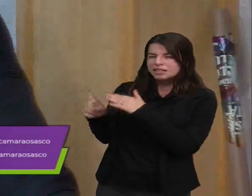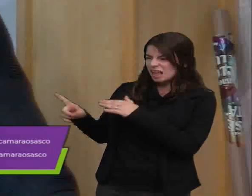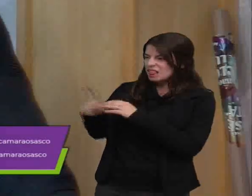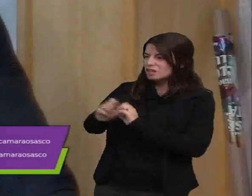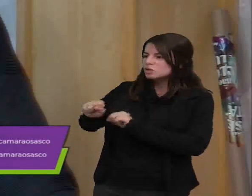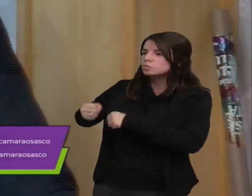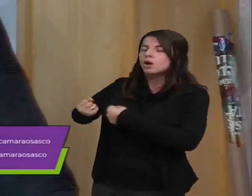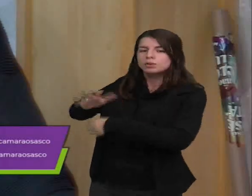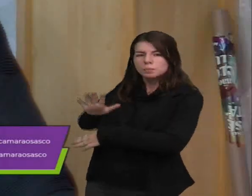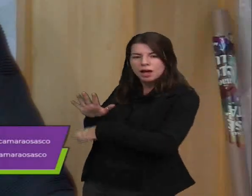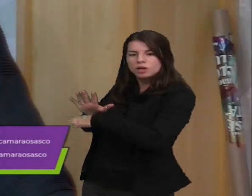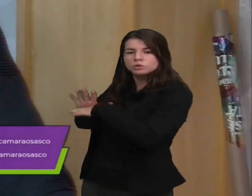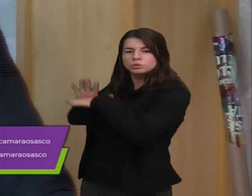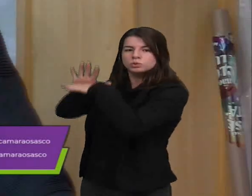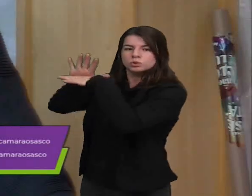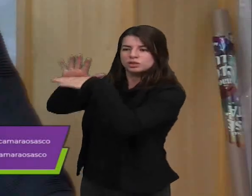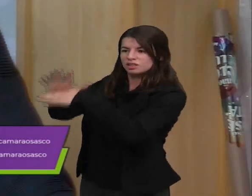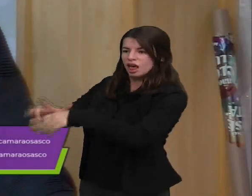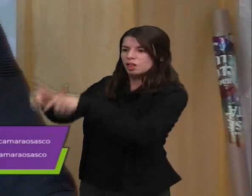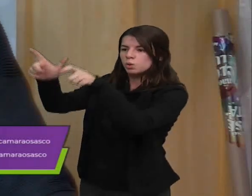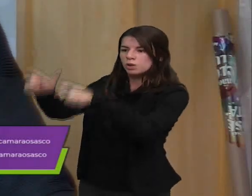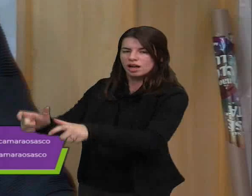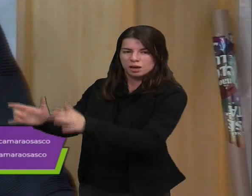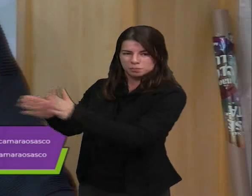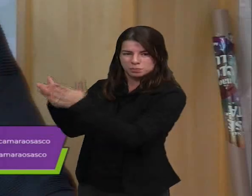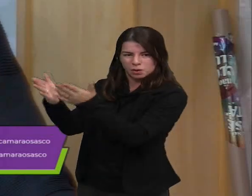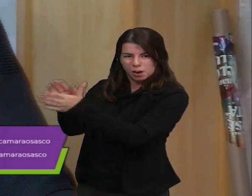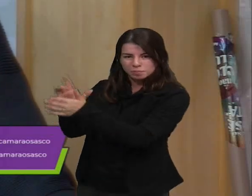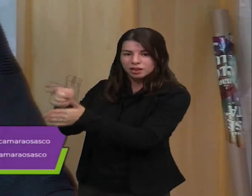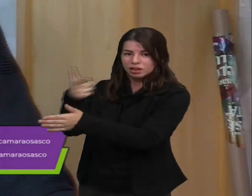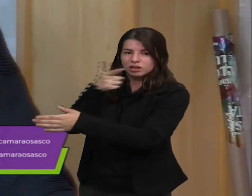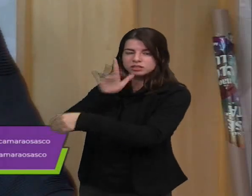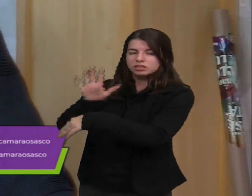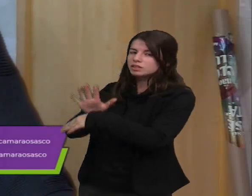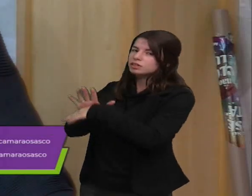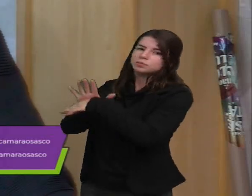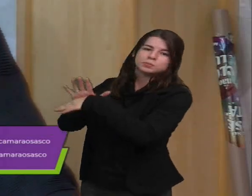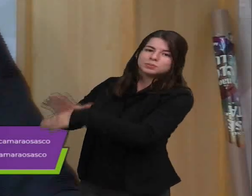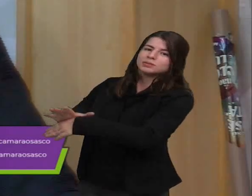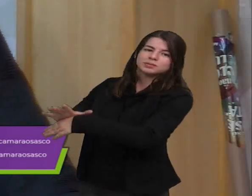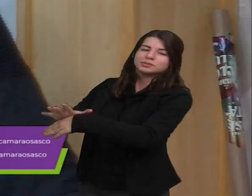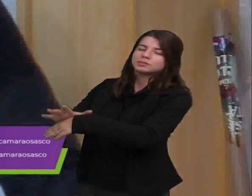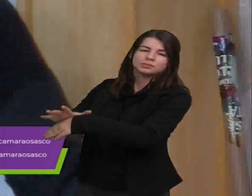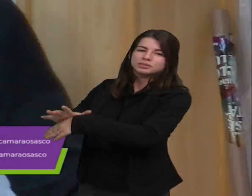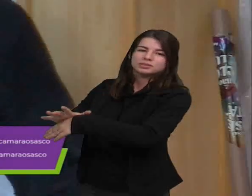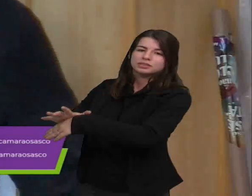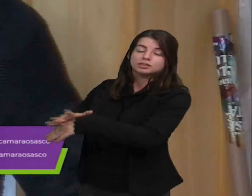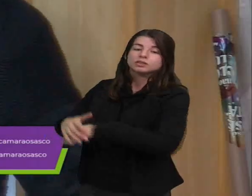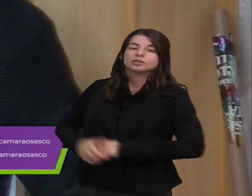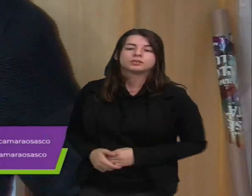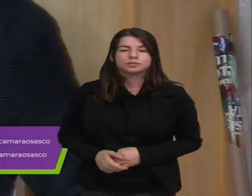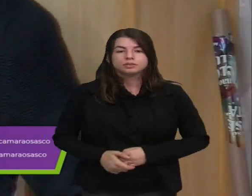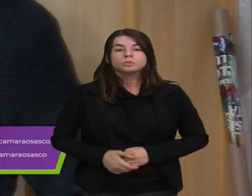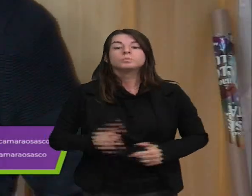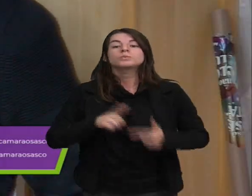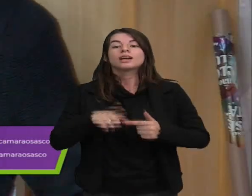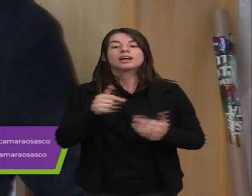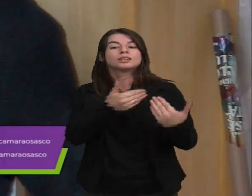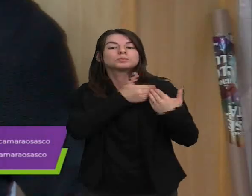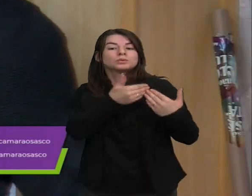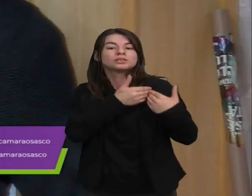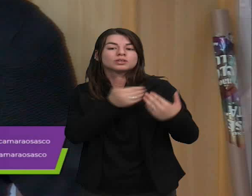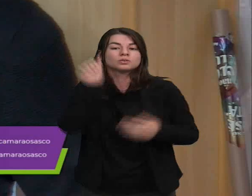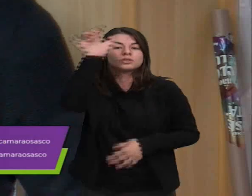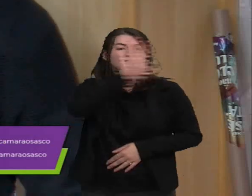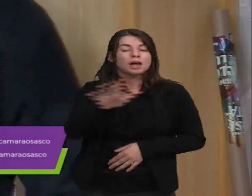que não tenha retorno que muitas vezes as pessoas não tem nem condição de fazer um pagamento isso é coisa de responsabilidade do Estado de